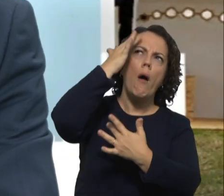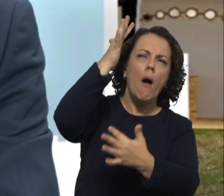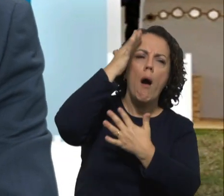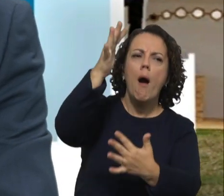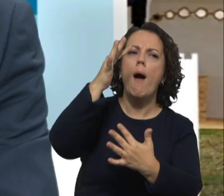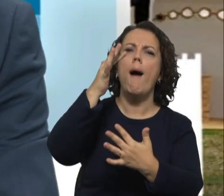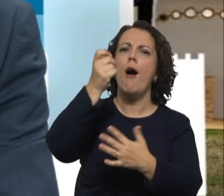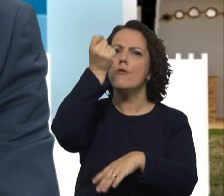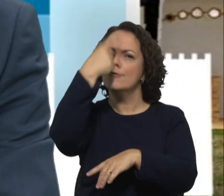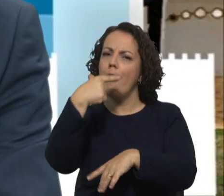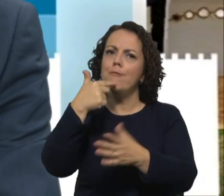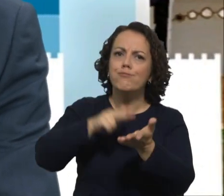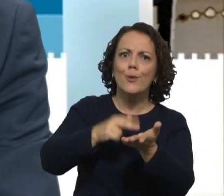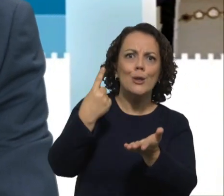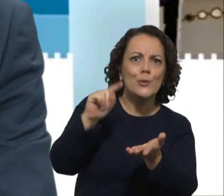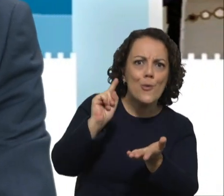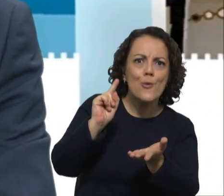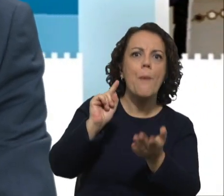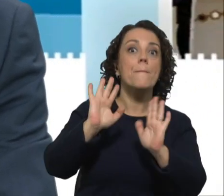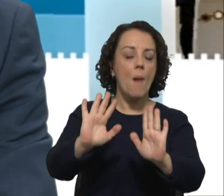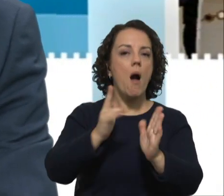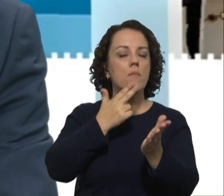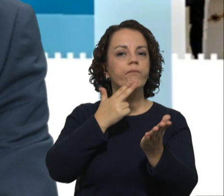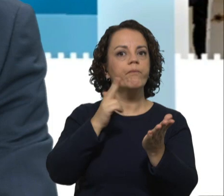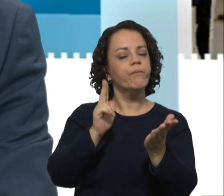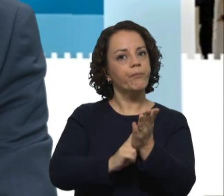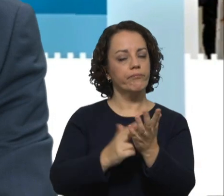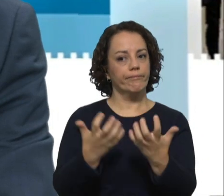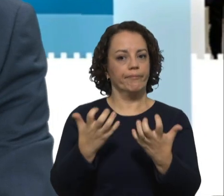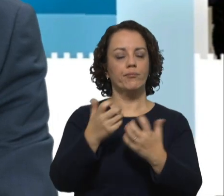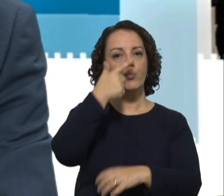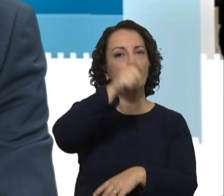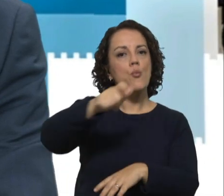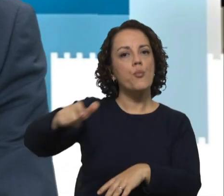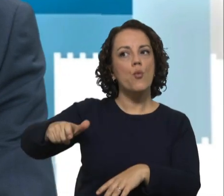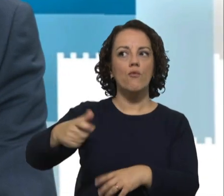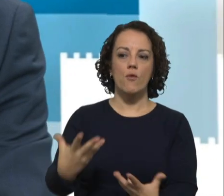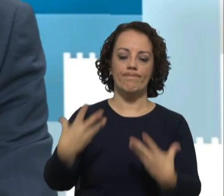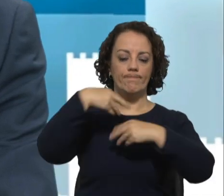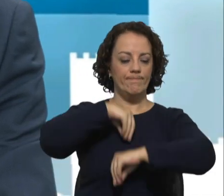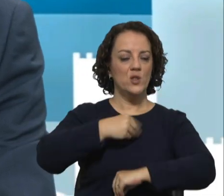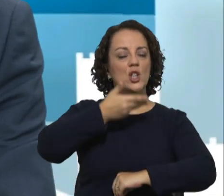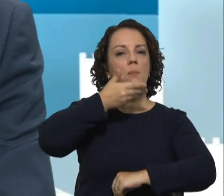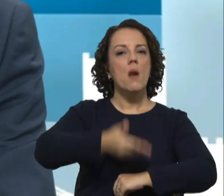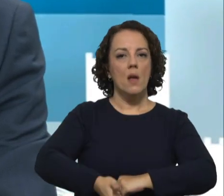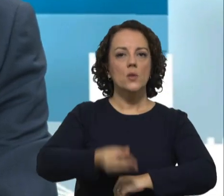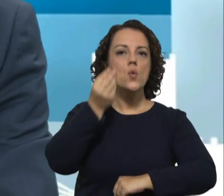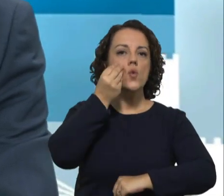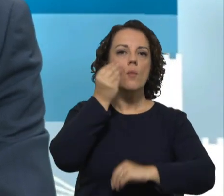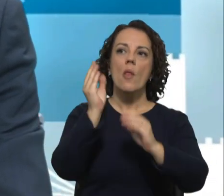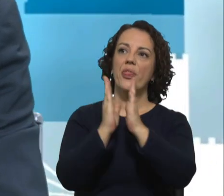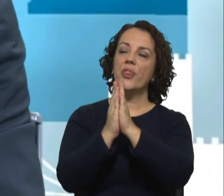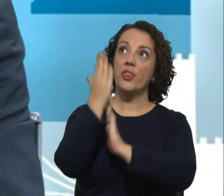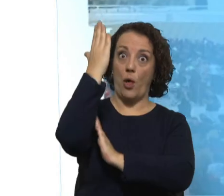acontecimentos, mas que refletem realmente a experiência que o povo fez da libertação de Deus na história. E